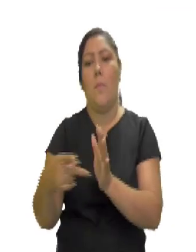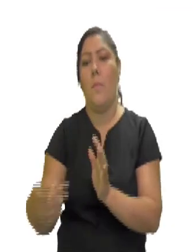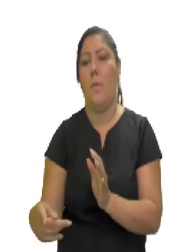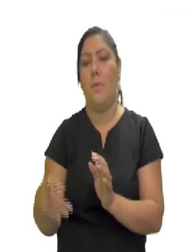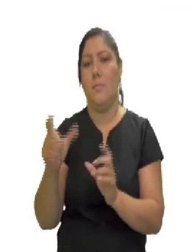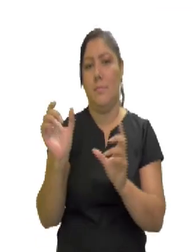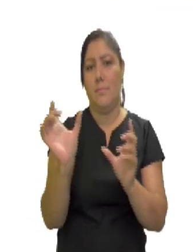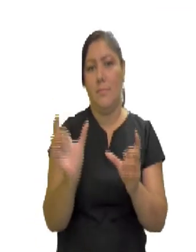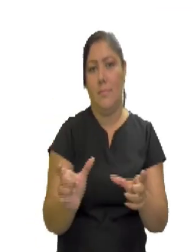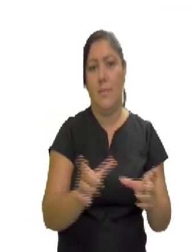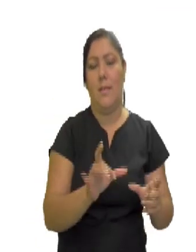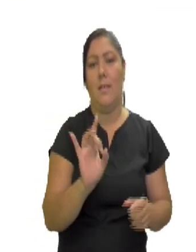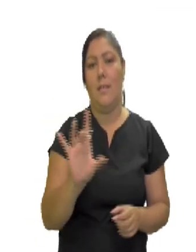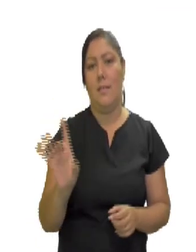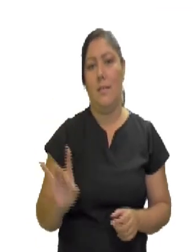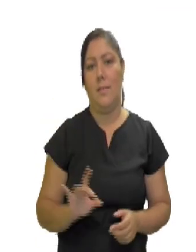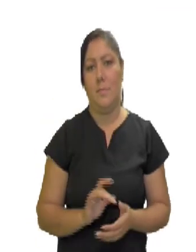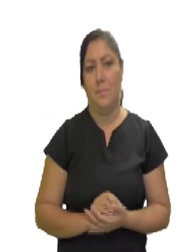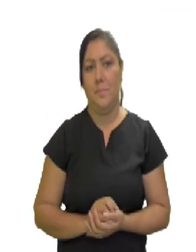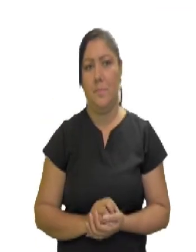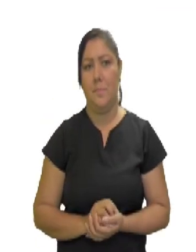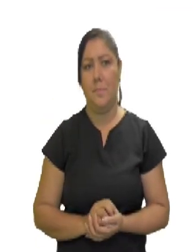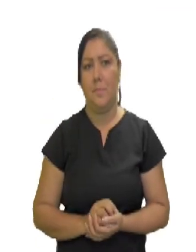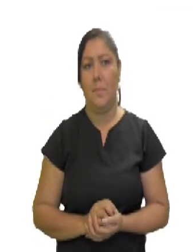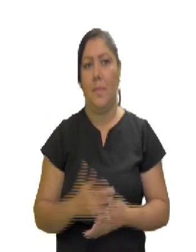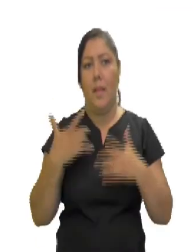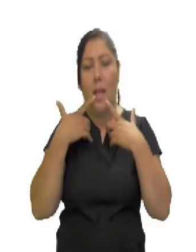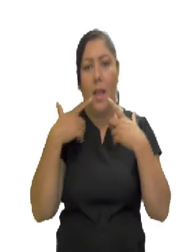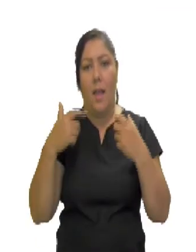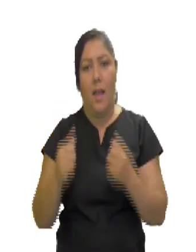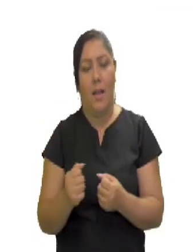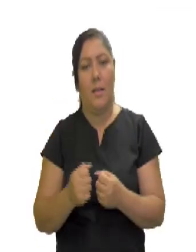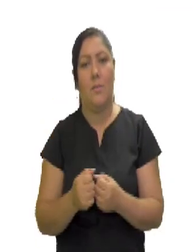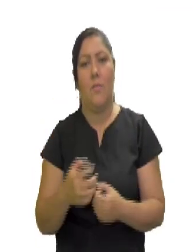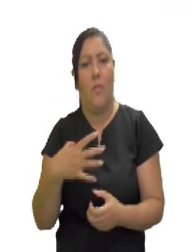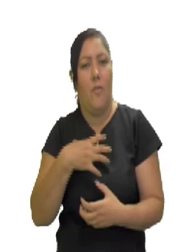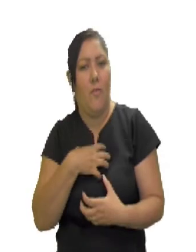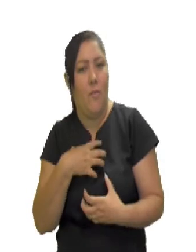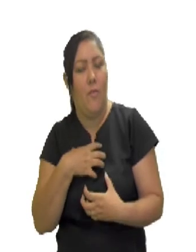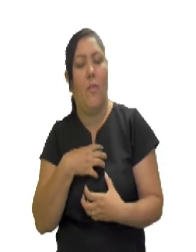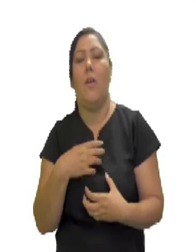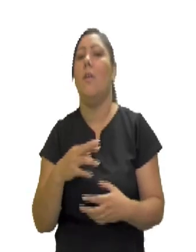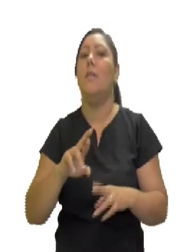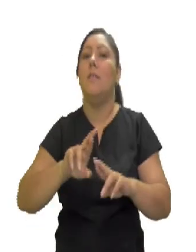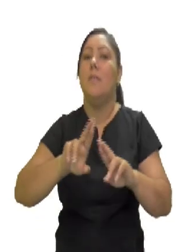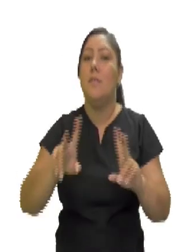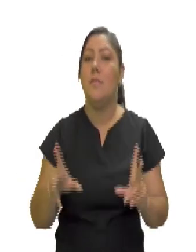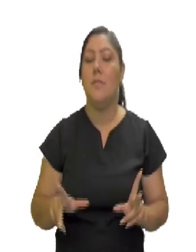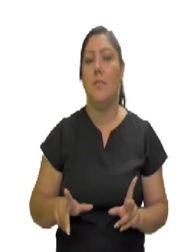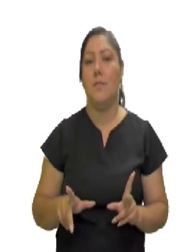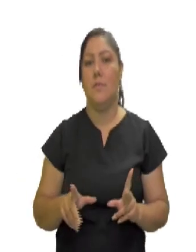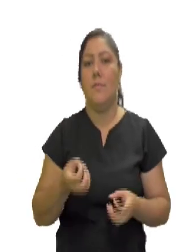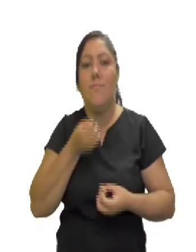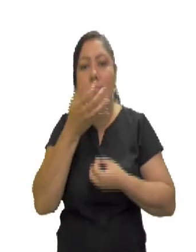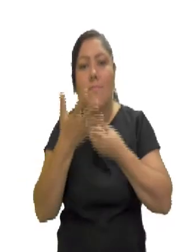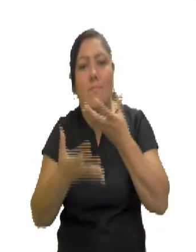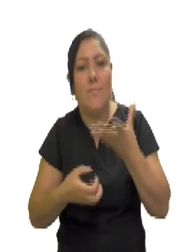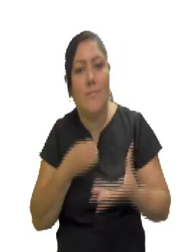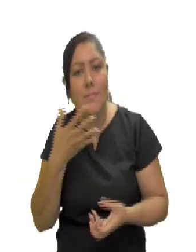pela sociedade, ou seja, formas diferentes de se expressar. A língua